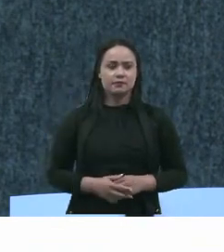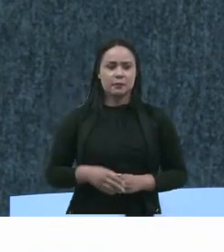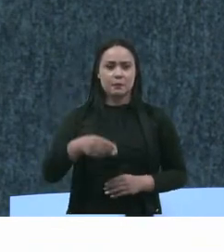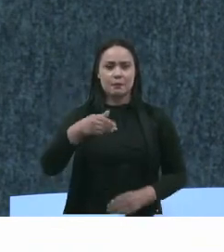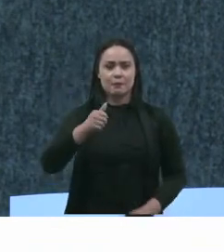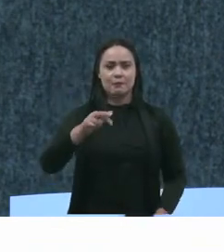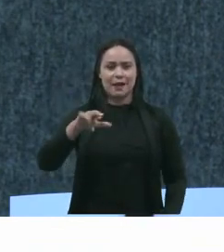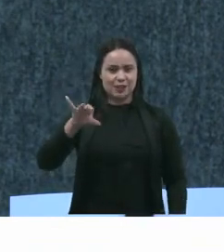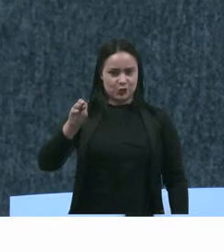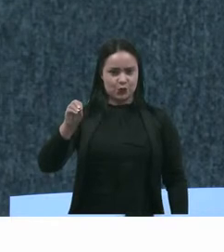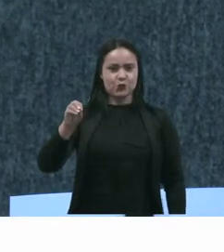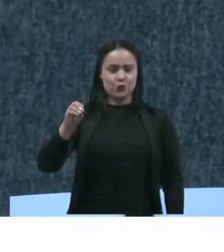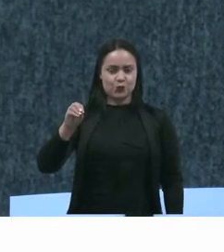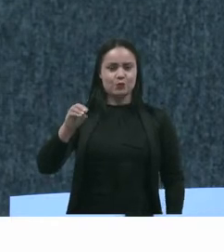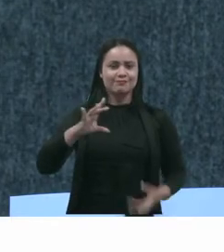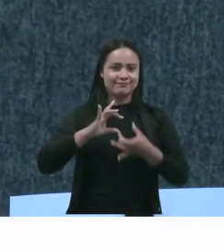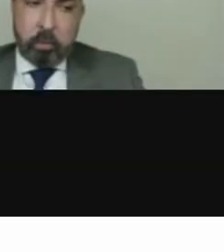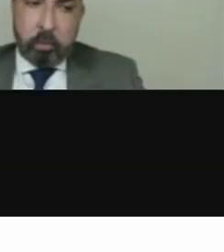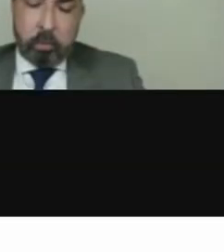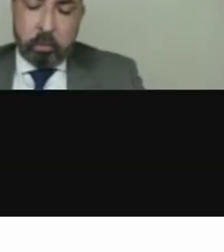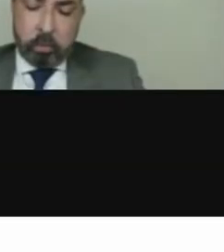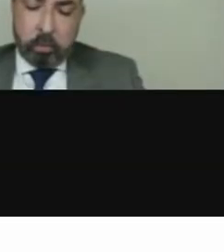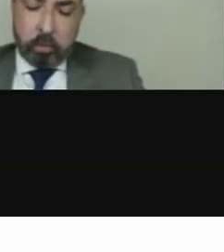Márcio. Conselheiro Márcio, está com a palavra.